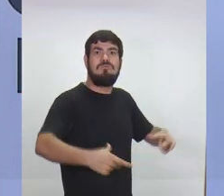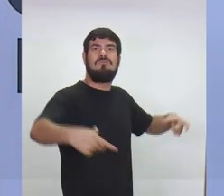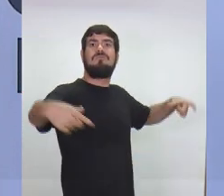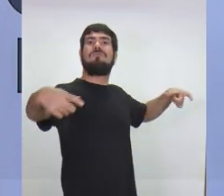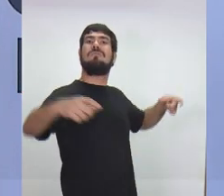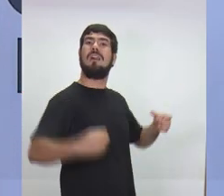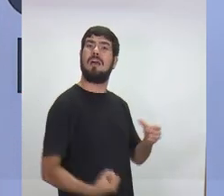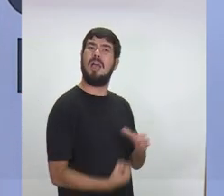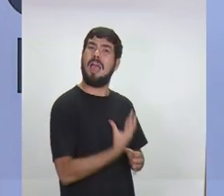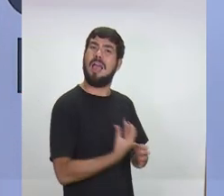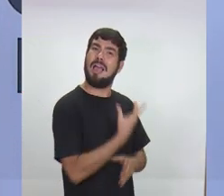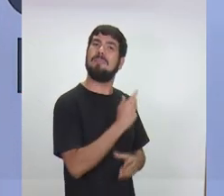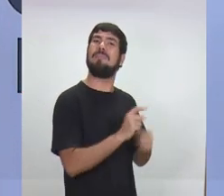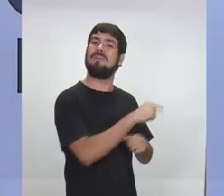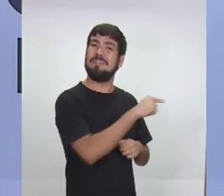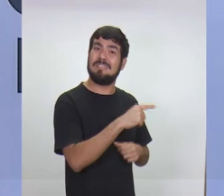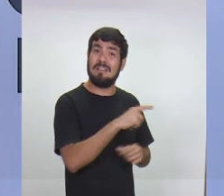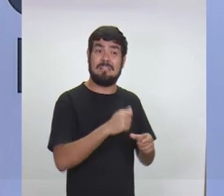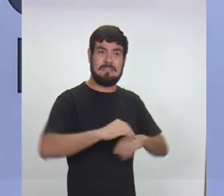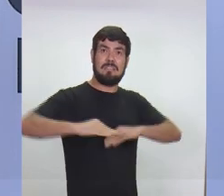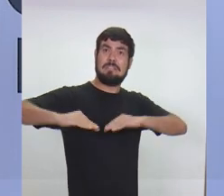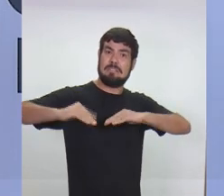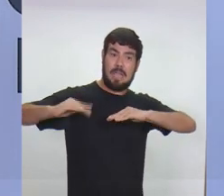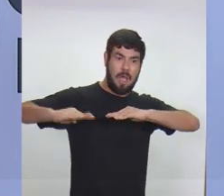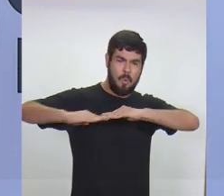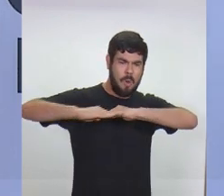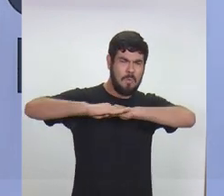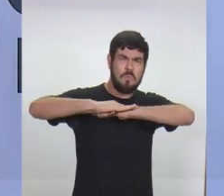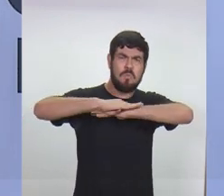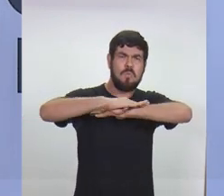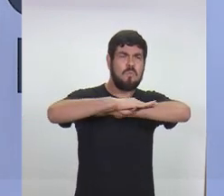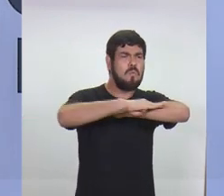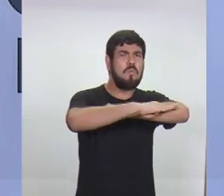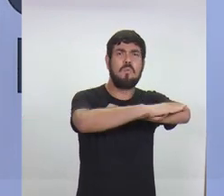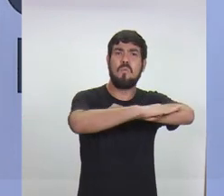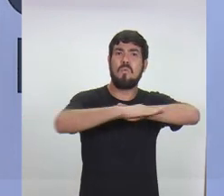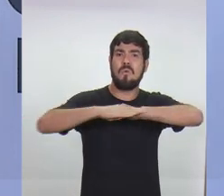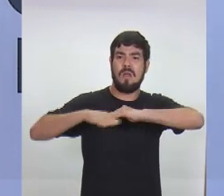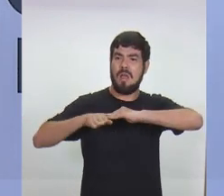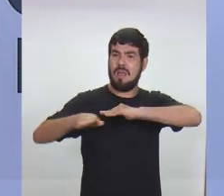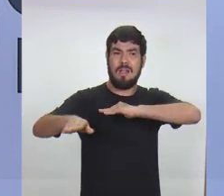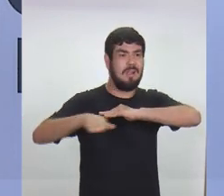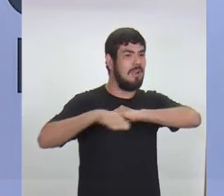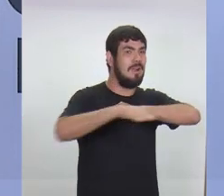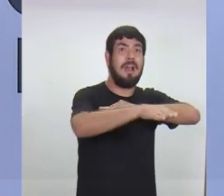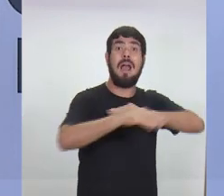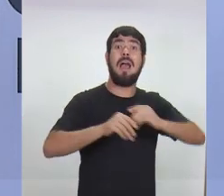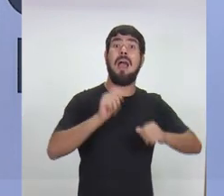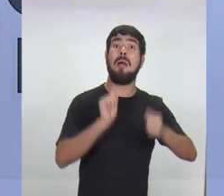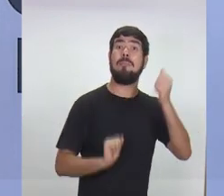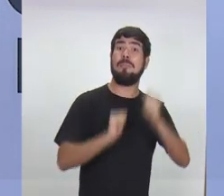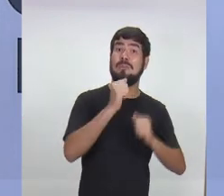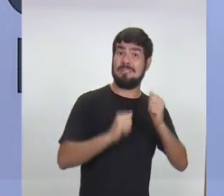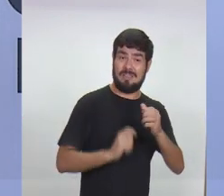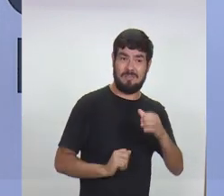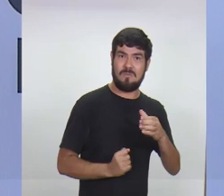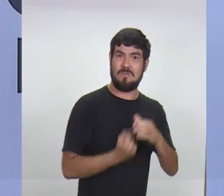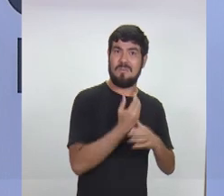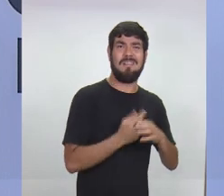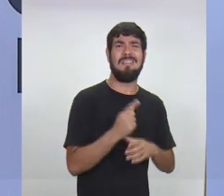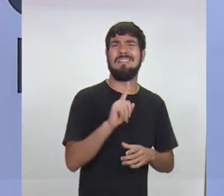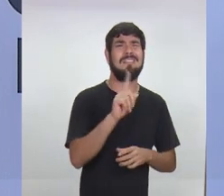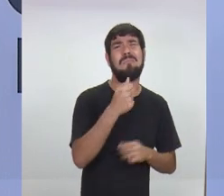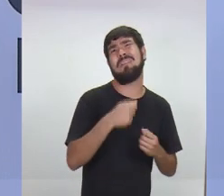nós lutar nas vicinais voltamos a assoprar alimentação para que ele possa fazer o escoamento da produção ele não vai pesquisar vim para manaus